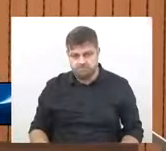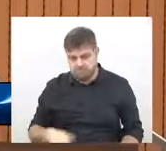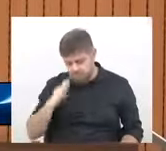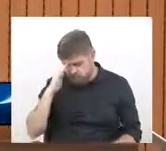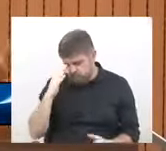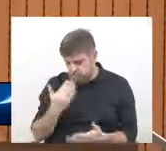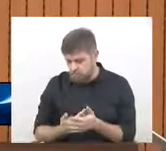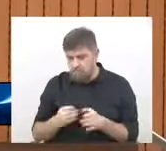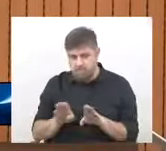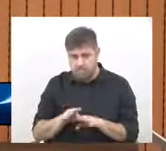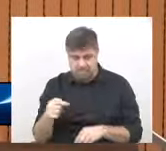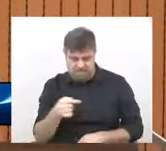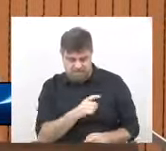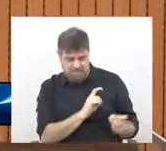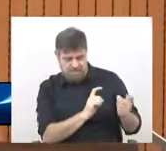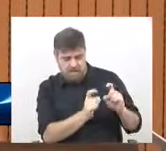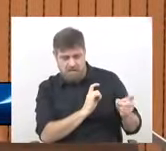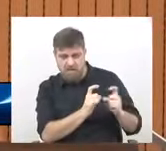inclusive, essas reuniões